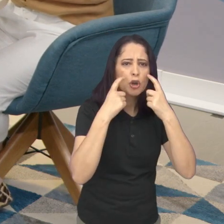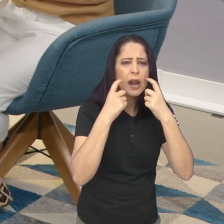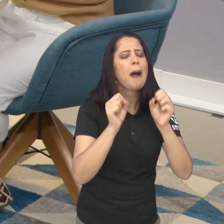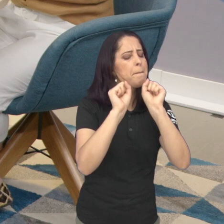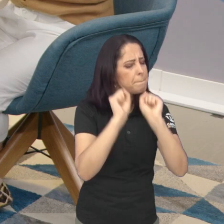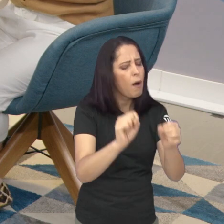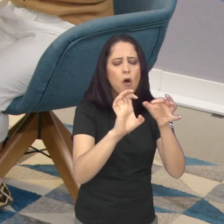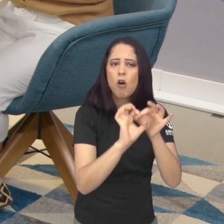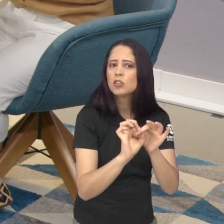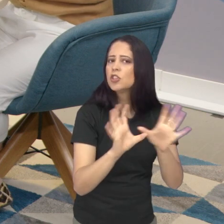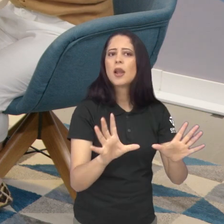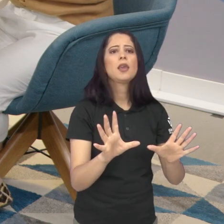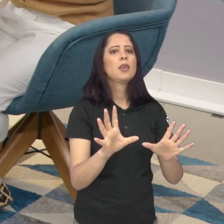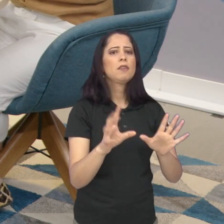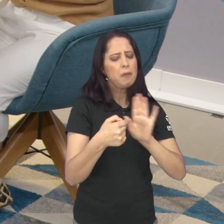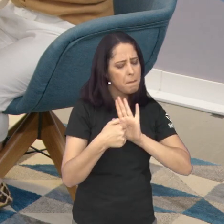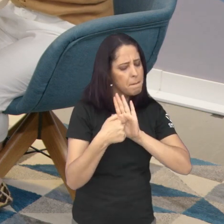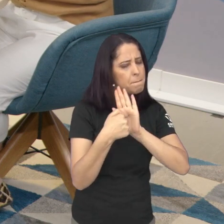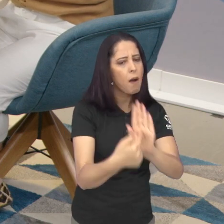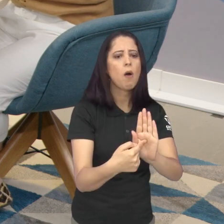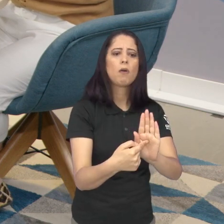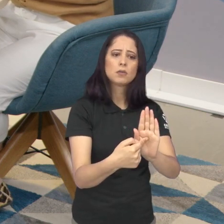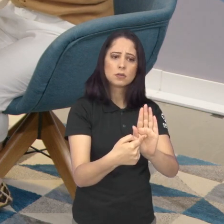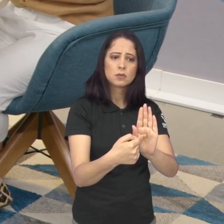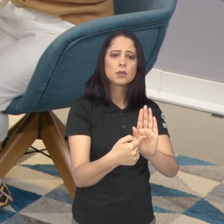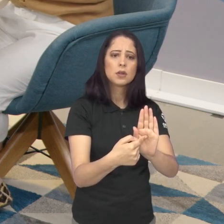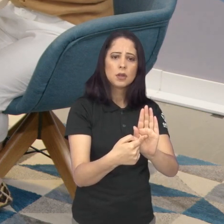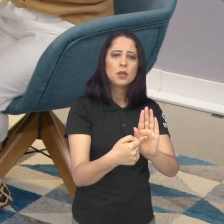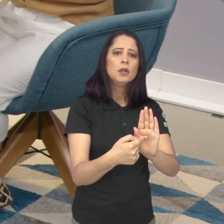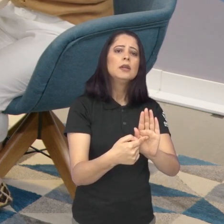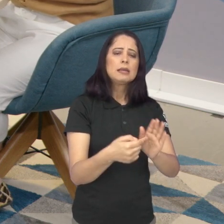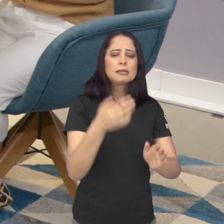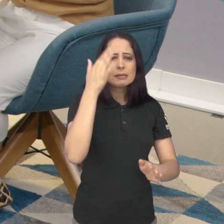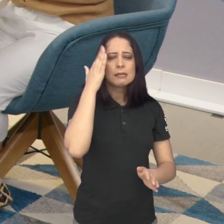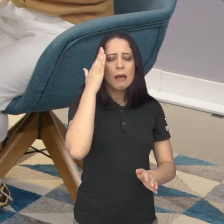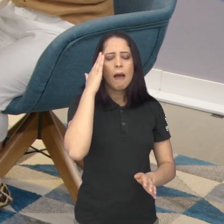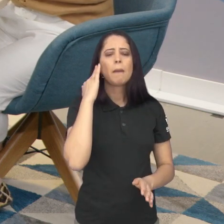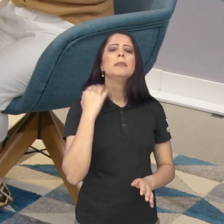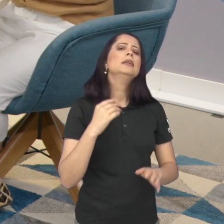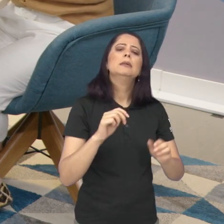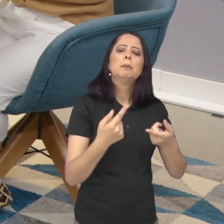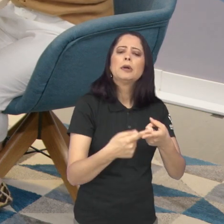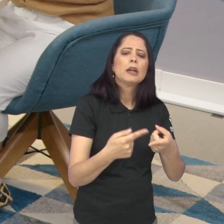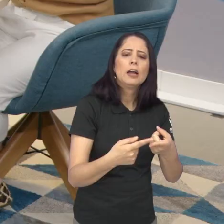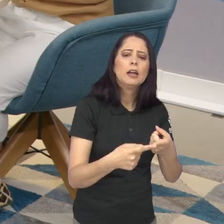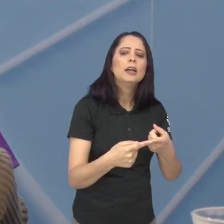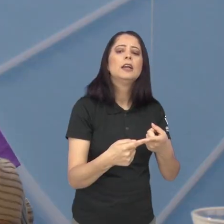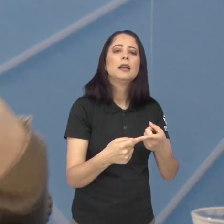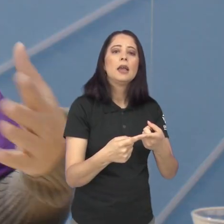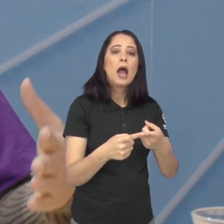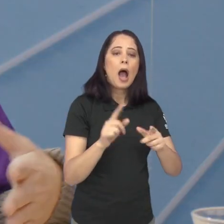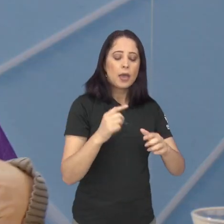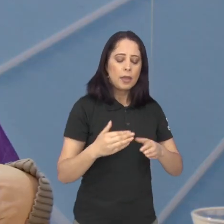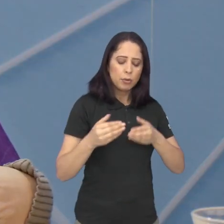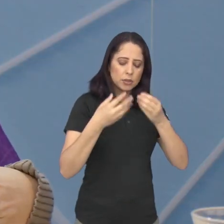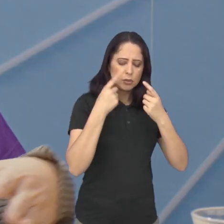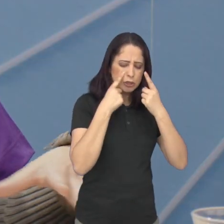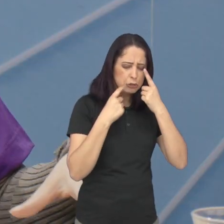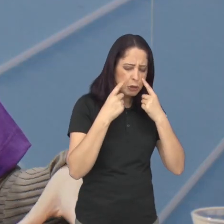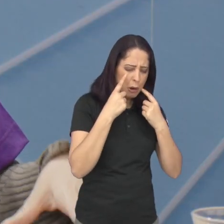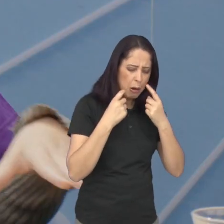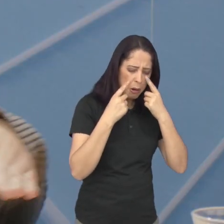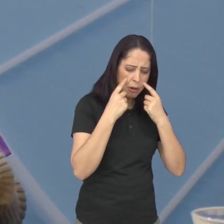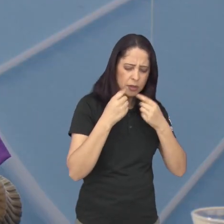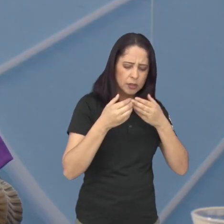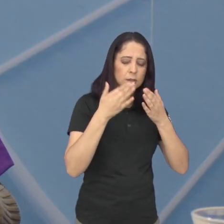deve colocar nossa vulnerabilidade, expor as nossas fragilidades para que a gente possa se fortalecer diante daquilo.